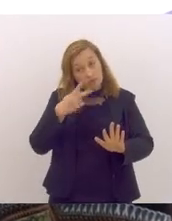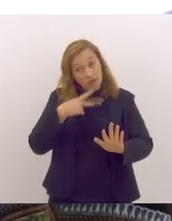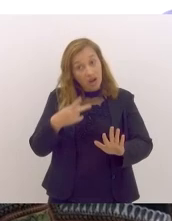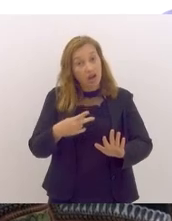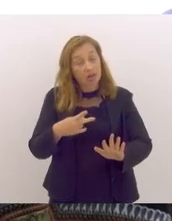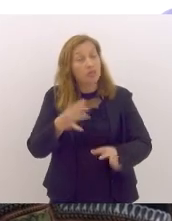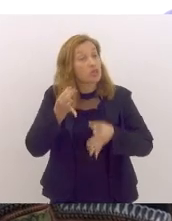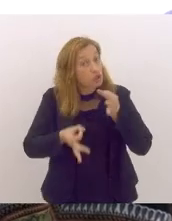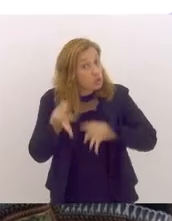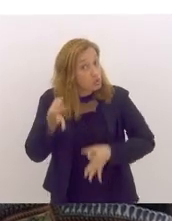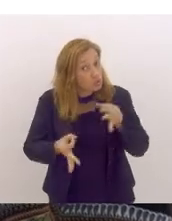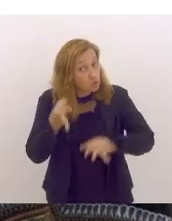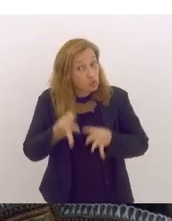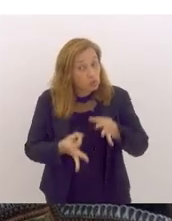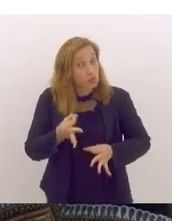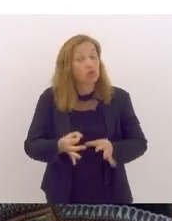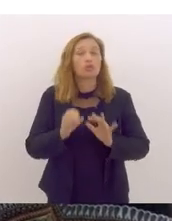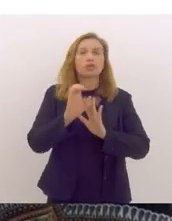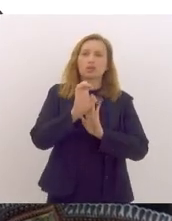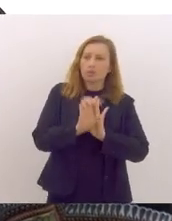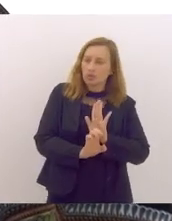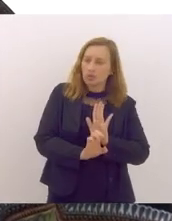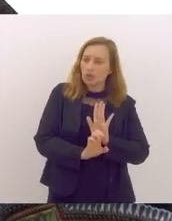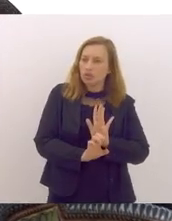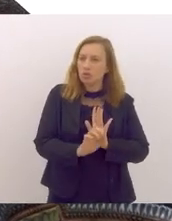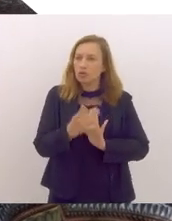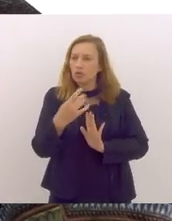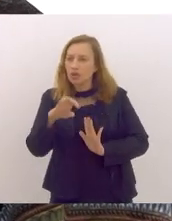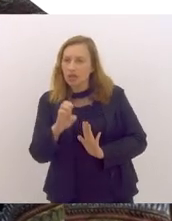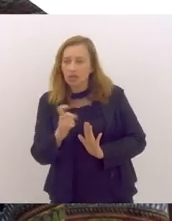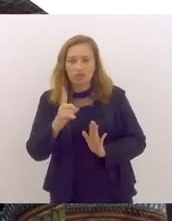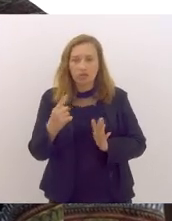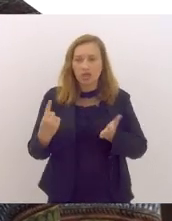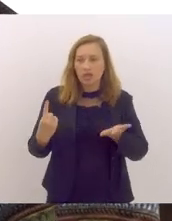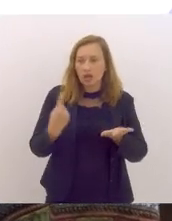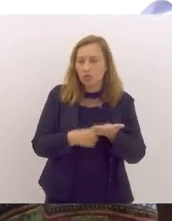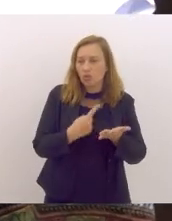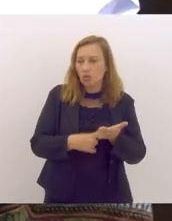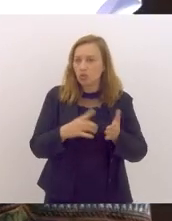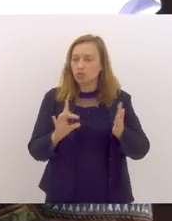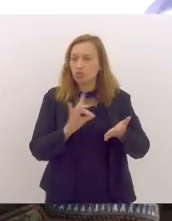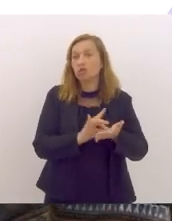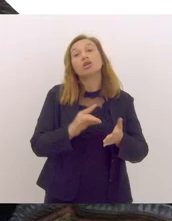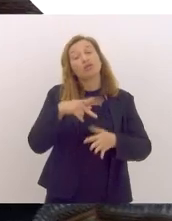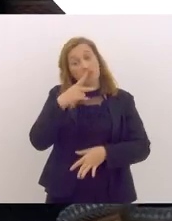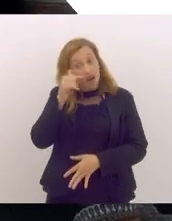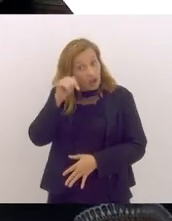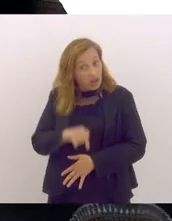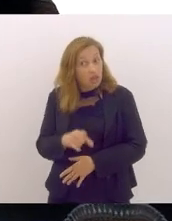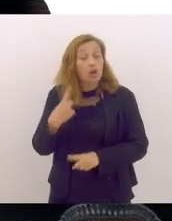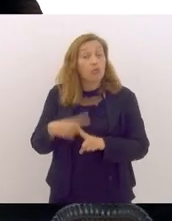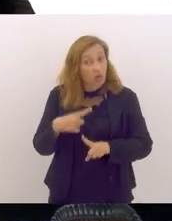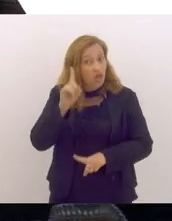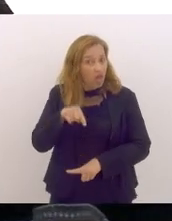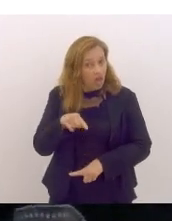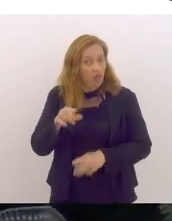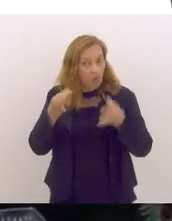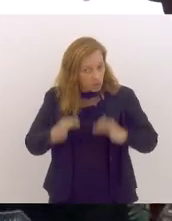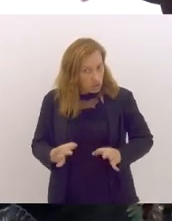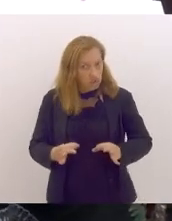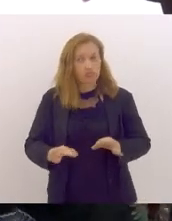que sobre esta emenda, o Henrique não tem acordo com o teor. Né? Eu tenho que dizer isso aqui, porque é honesto.